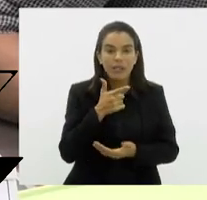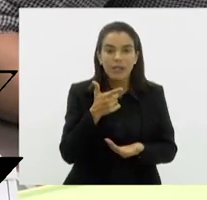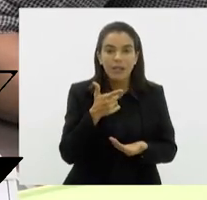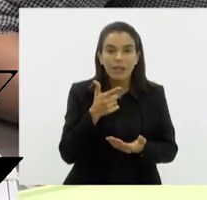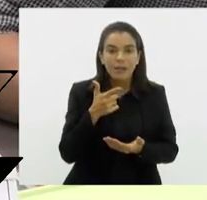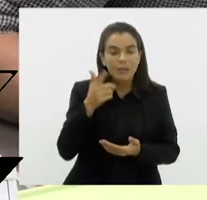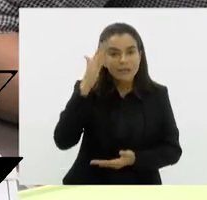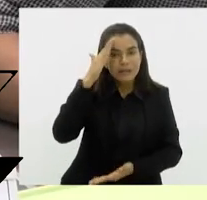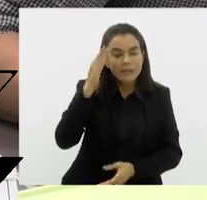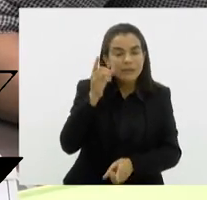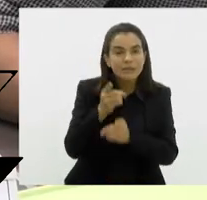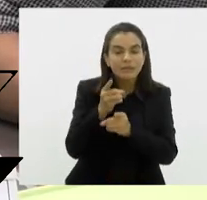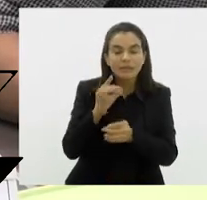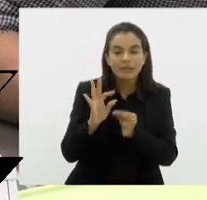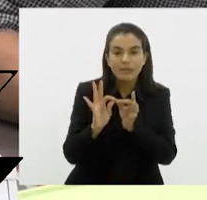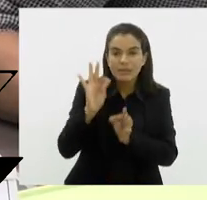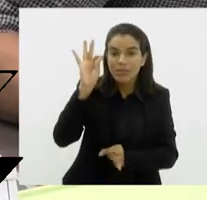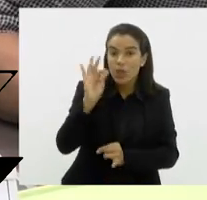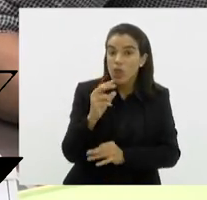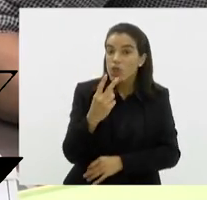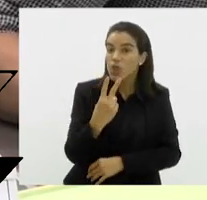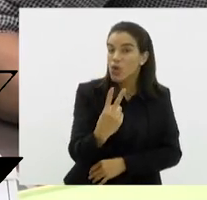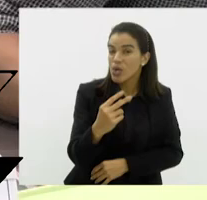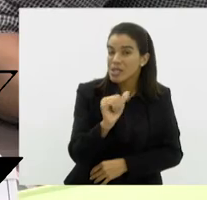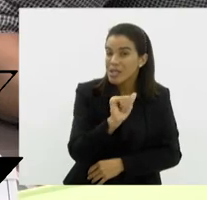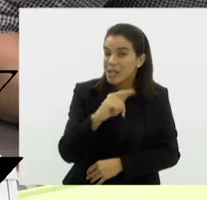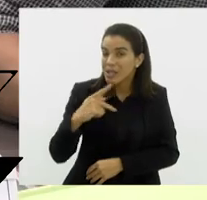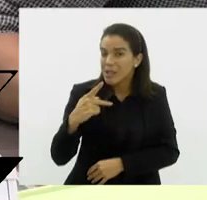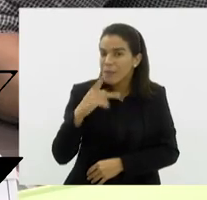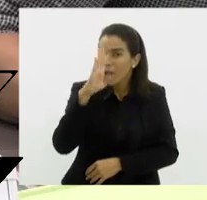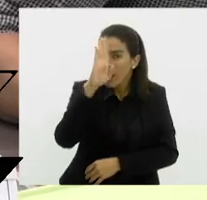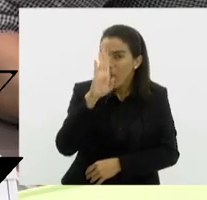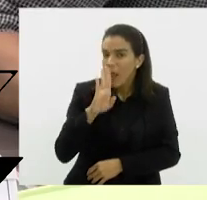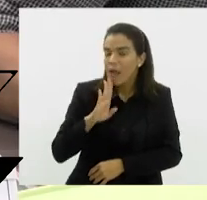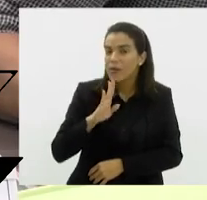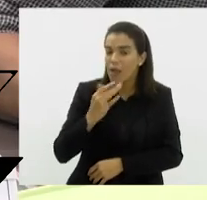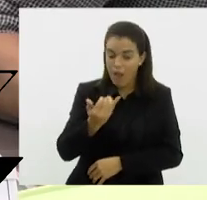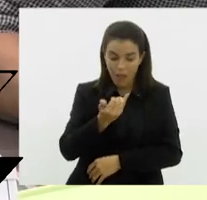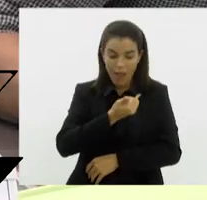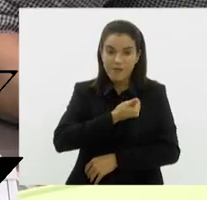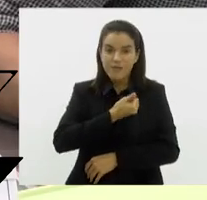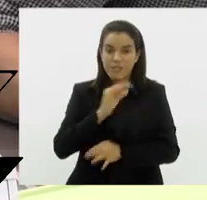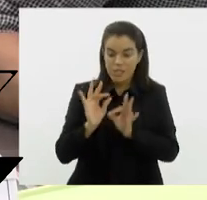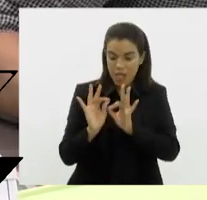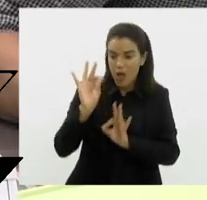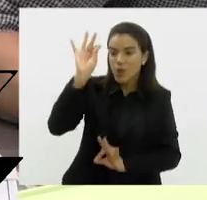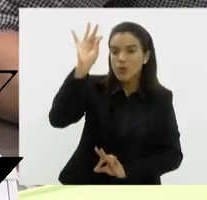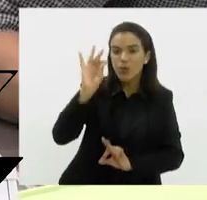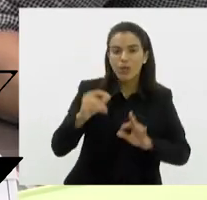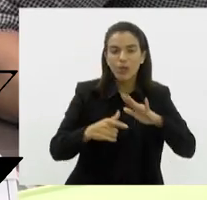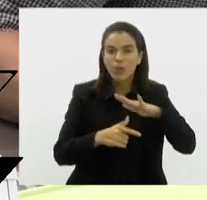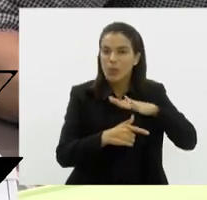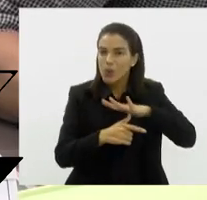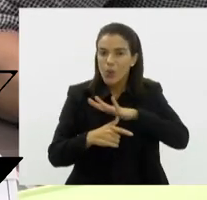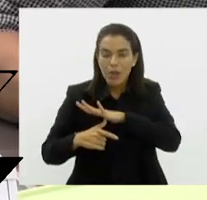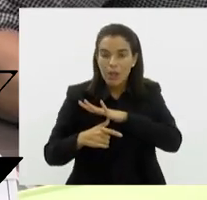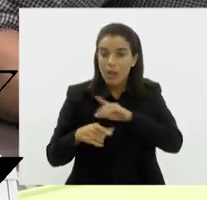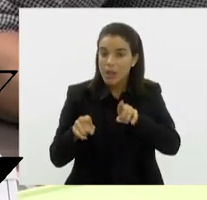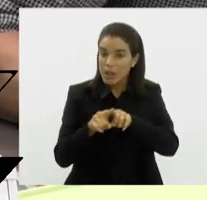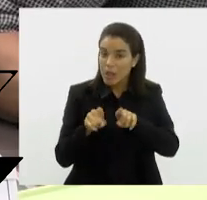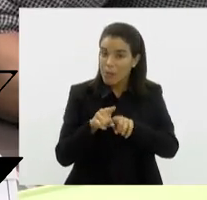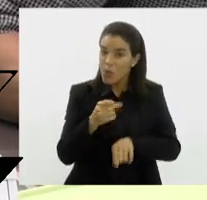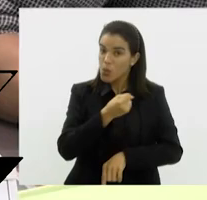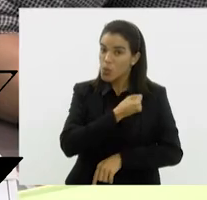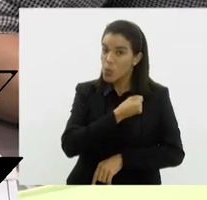altura, tem dois aplicativos gratuitos que dizem a altura em tempo real e a matrícula